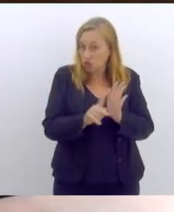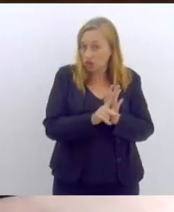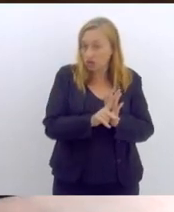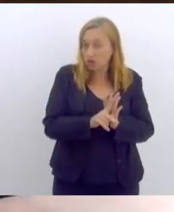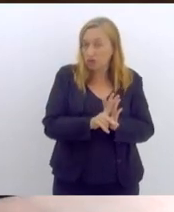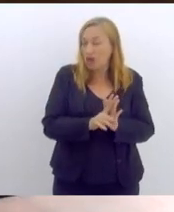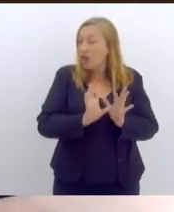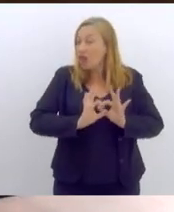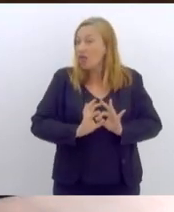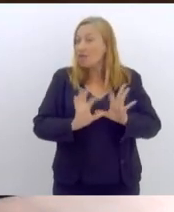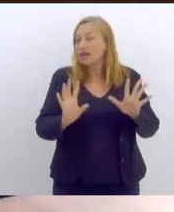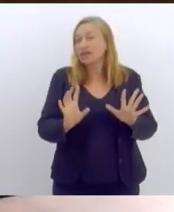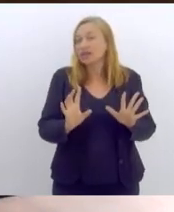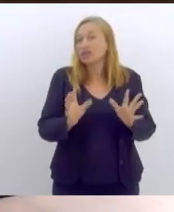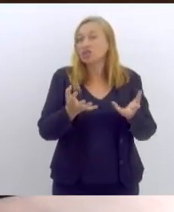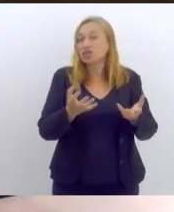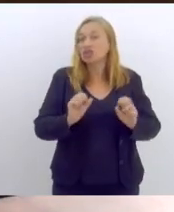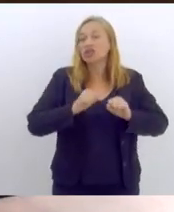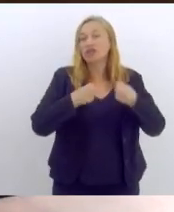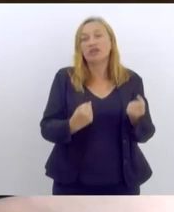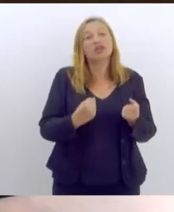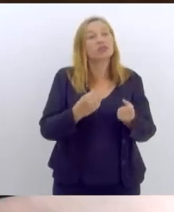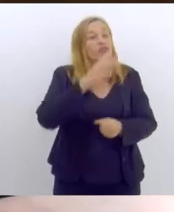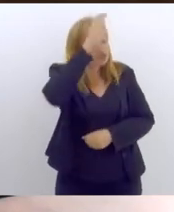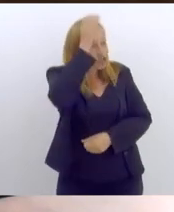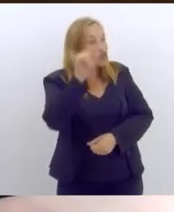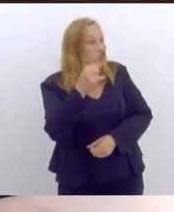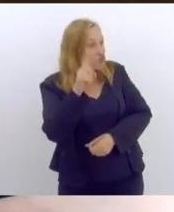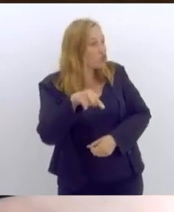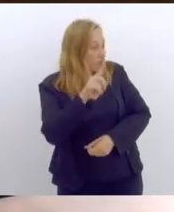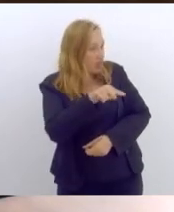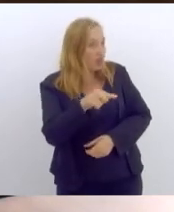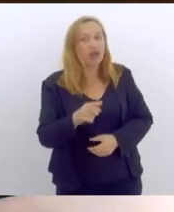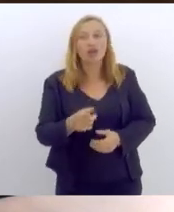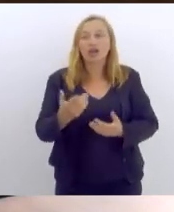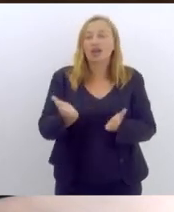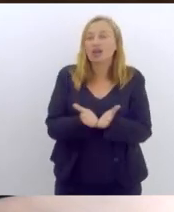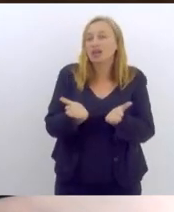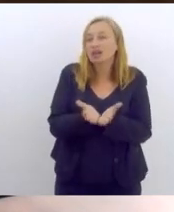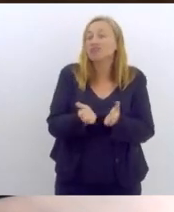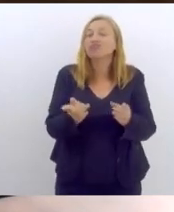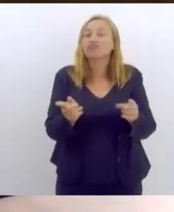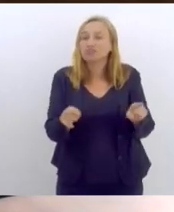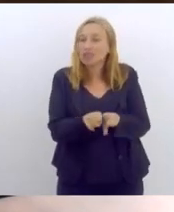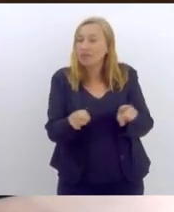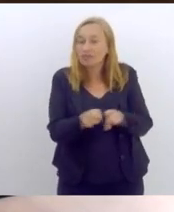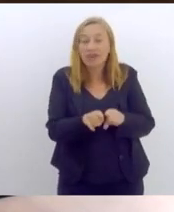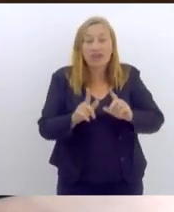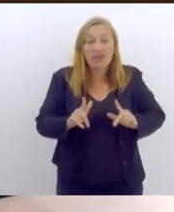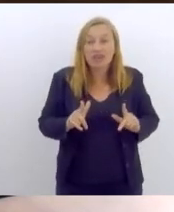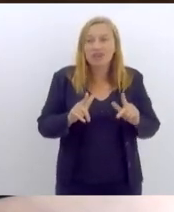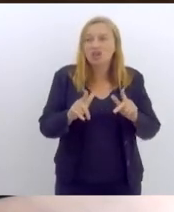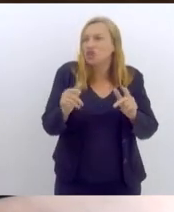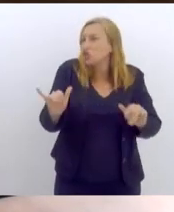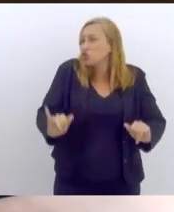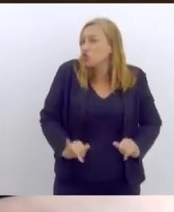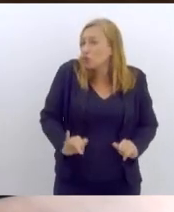a liberdade que nós defendemos, Tia Ju, não é? A Igreja Evangélica também, de volta e meia,